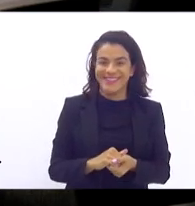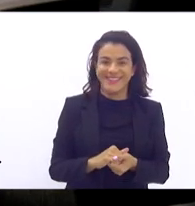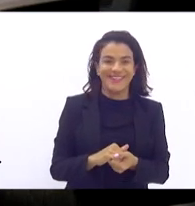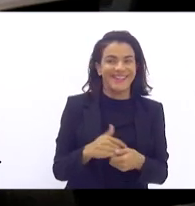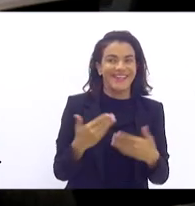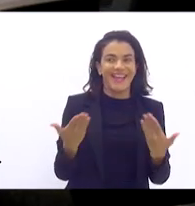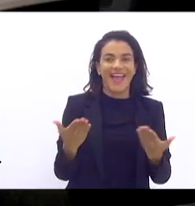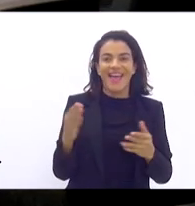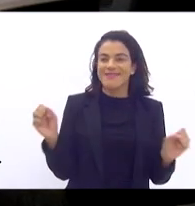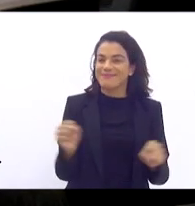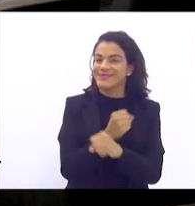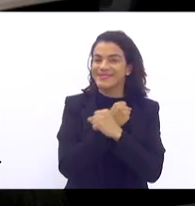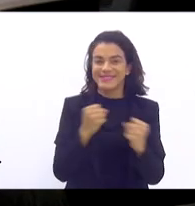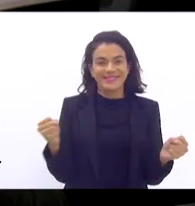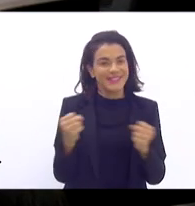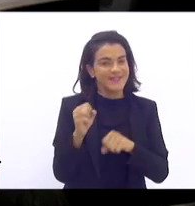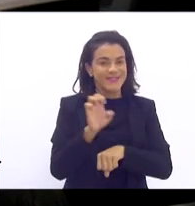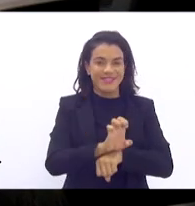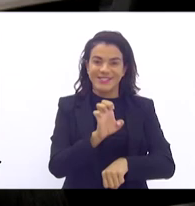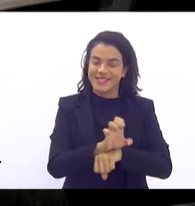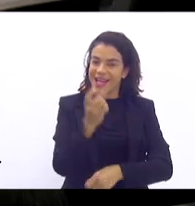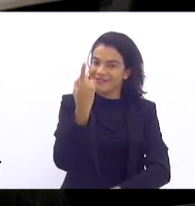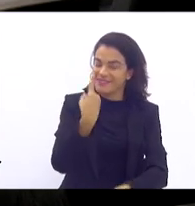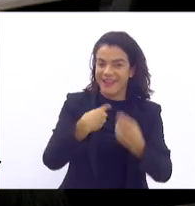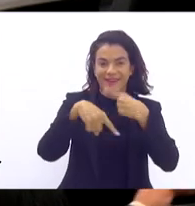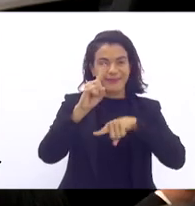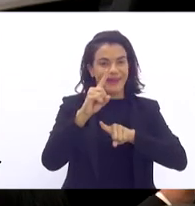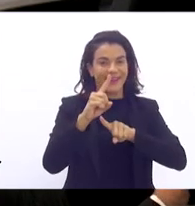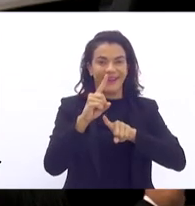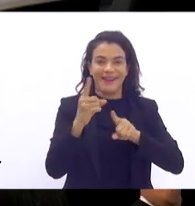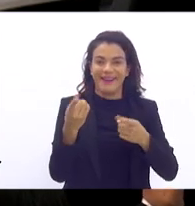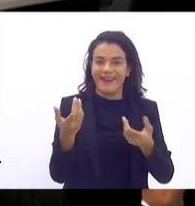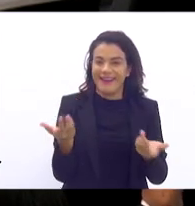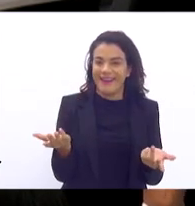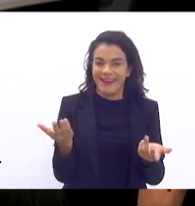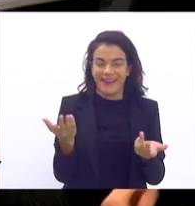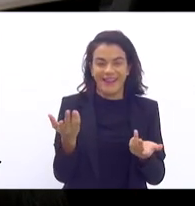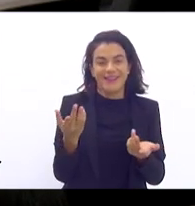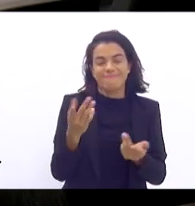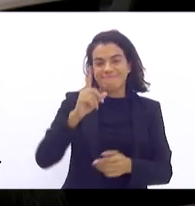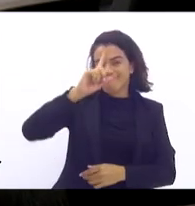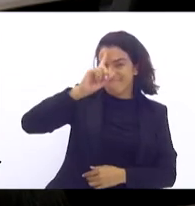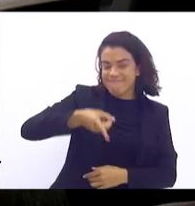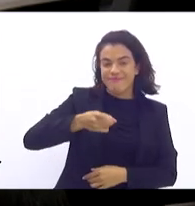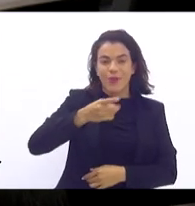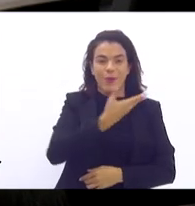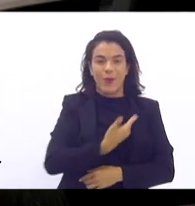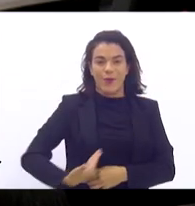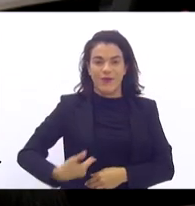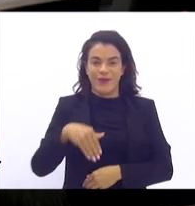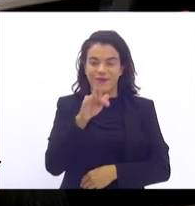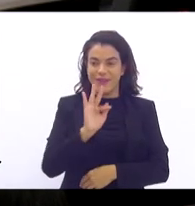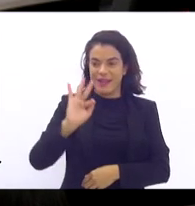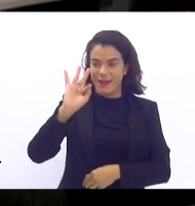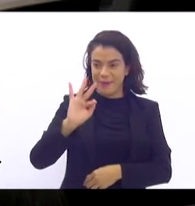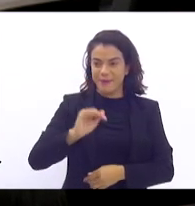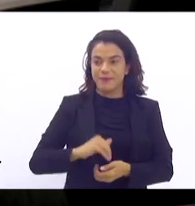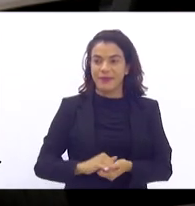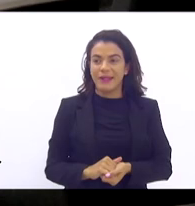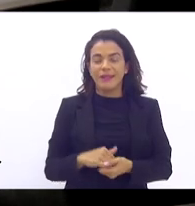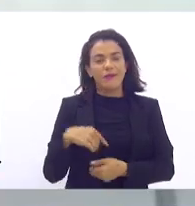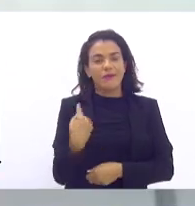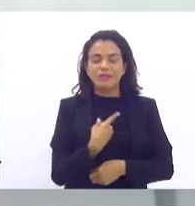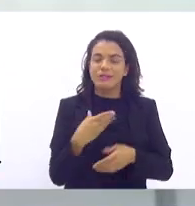é impossível um estado se recuperar diante da condição imposta pelo Governo Federal nesse regime então a gente